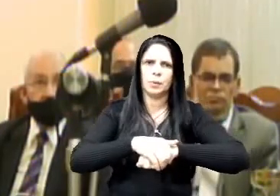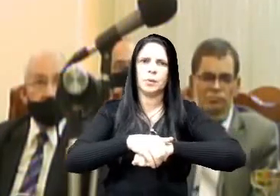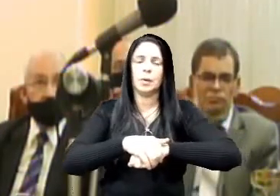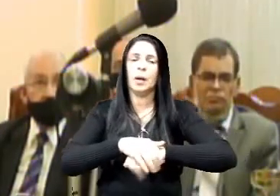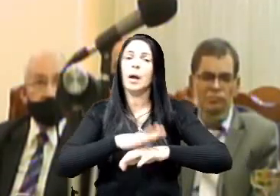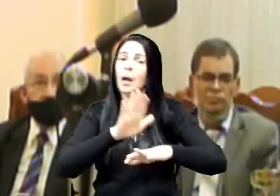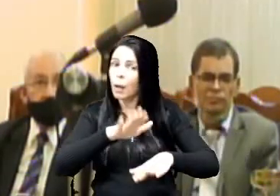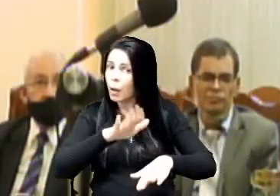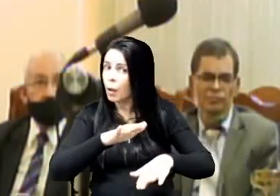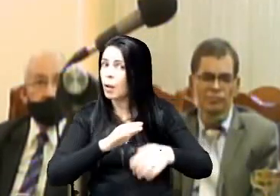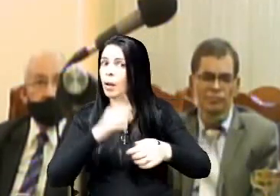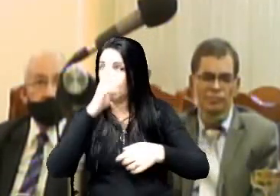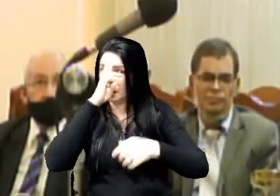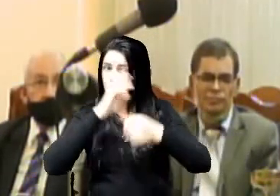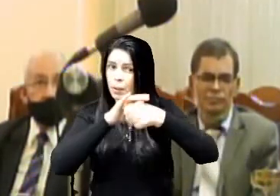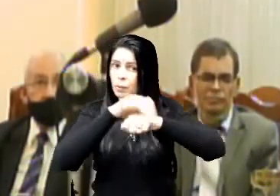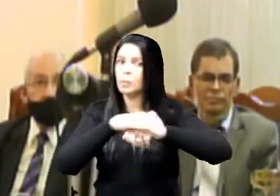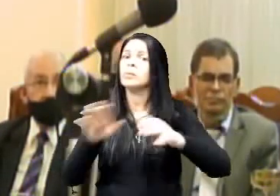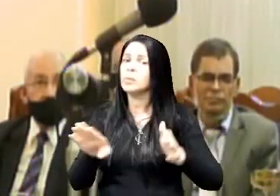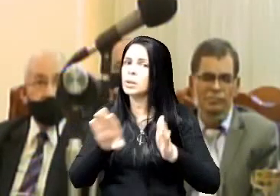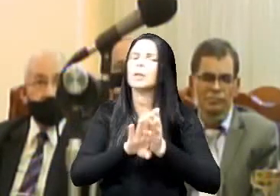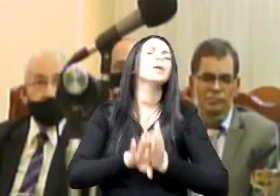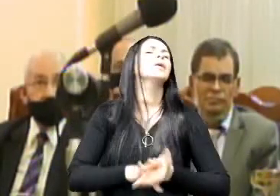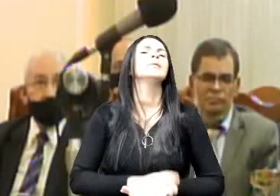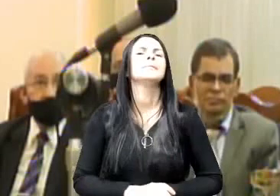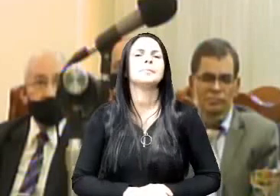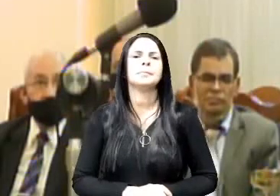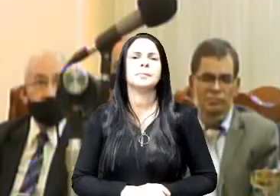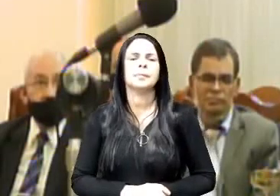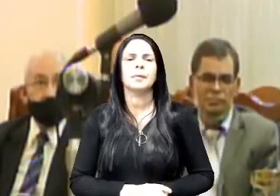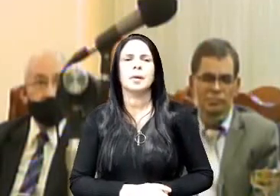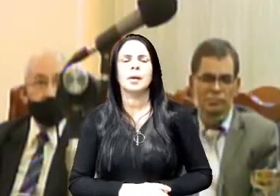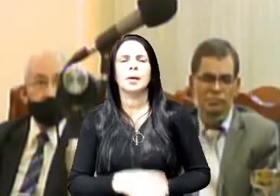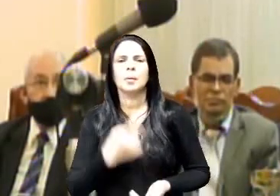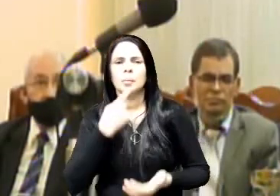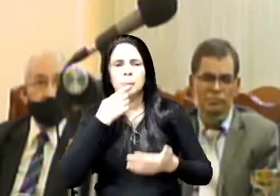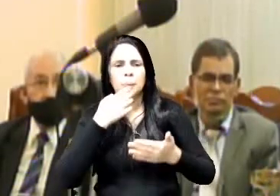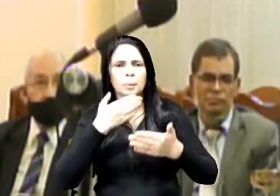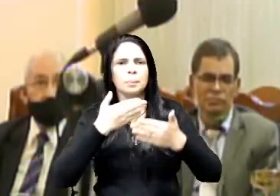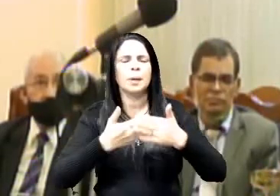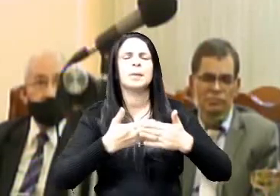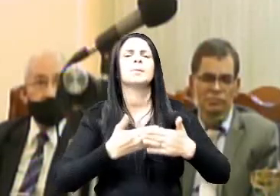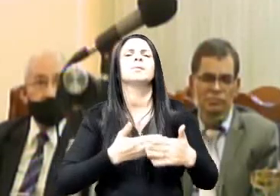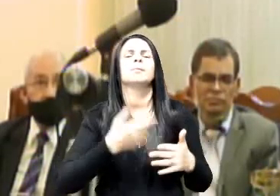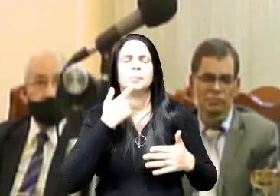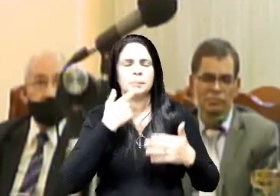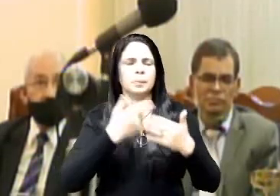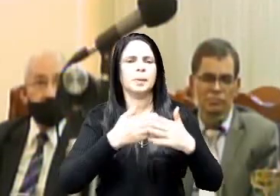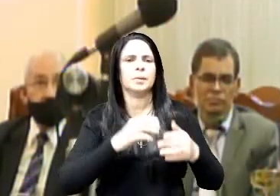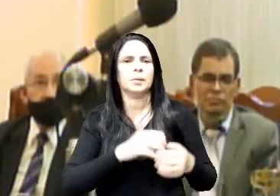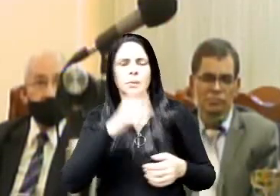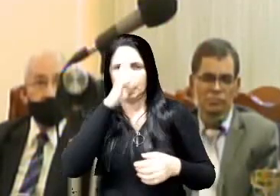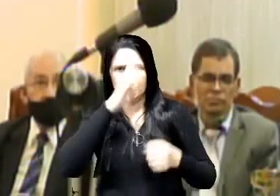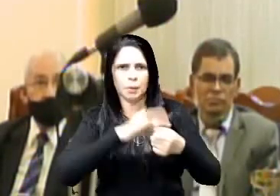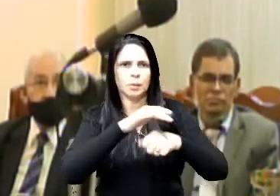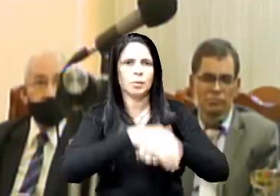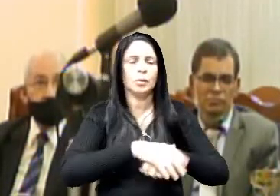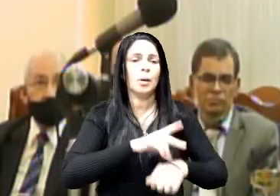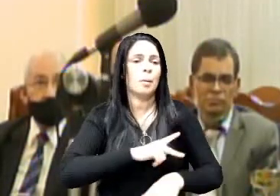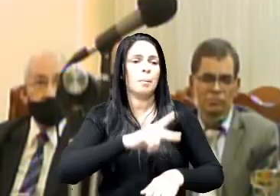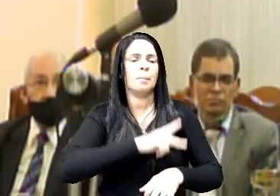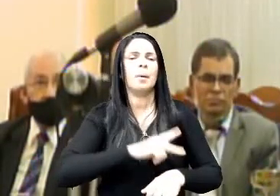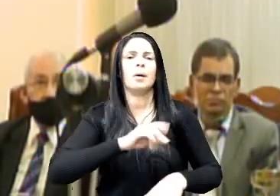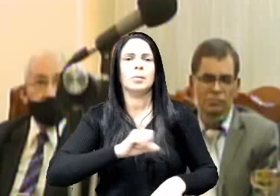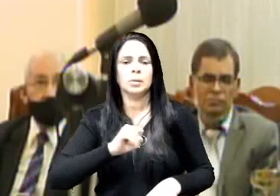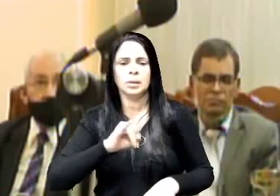Meia-noite vai chegar, meia-noite vai chegar. Perto da meia-noite, Paulo e Silas oravam e cantavam hinos a